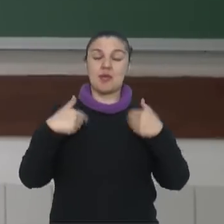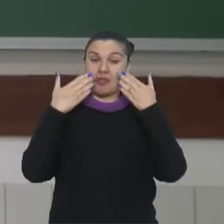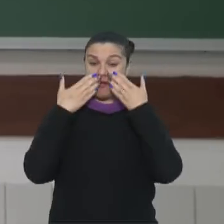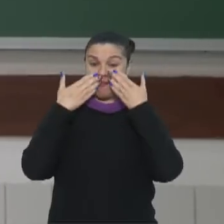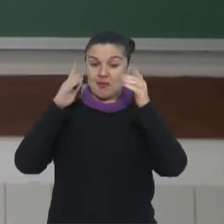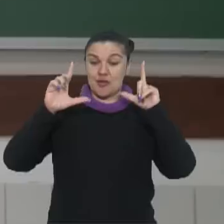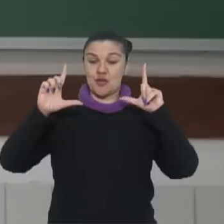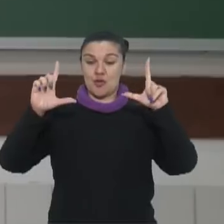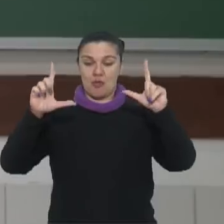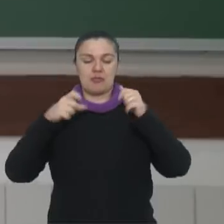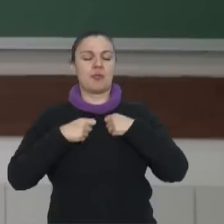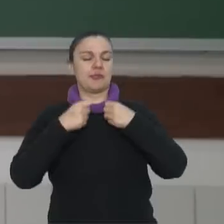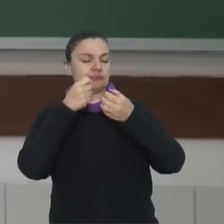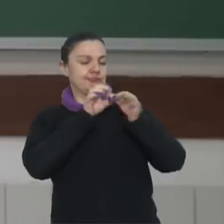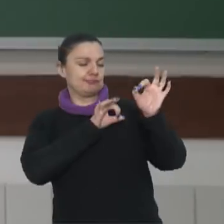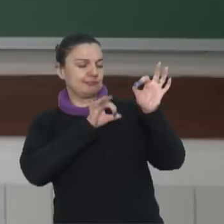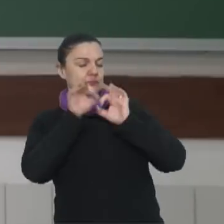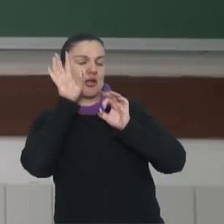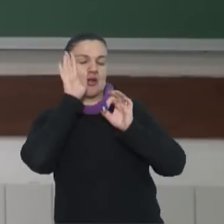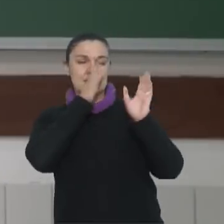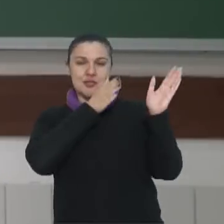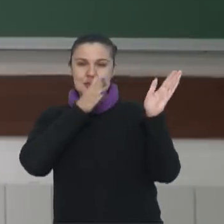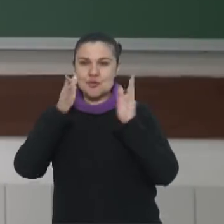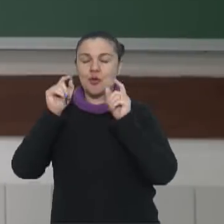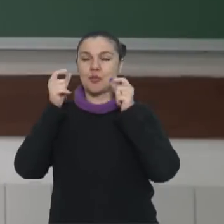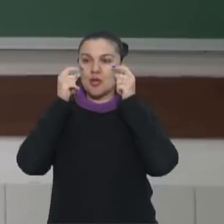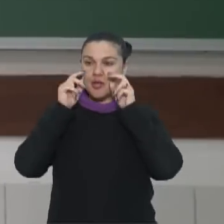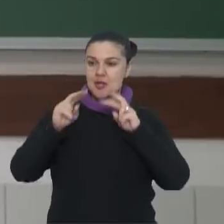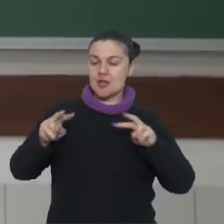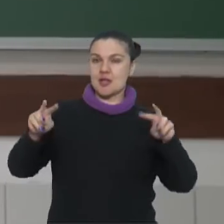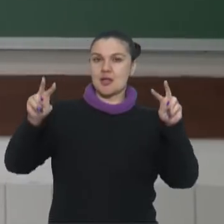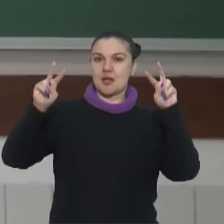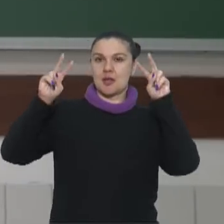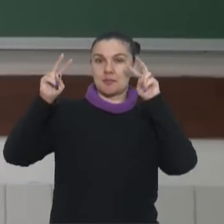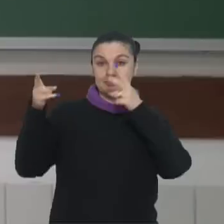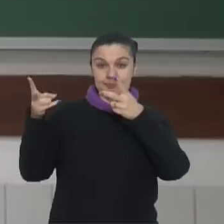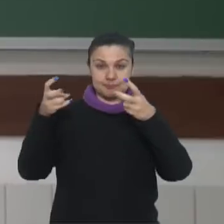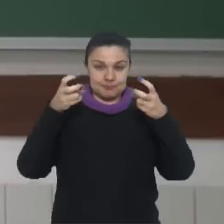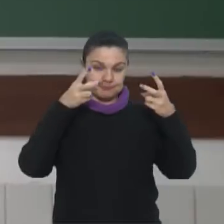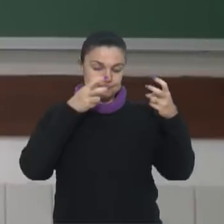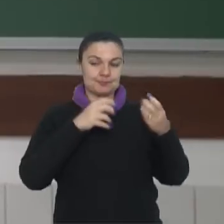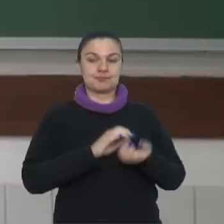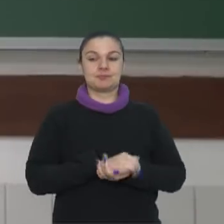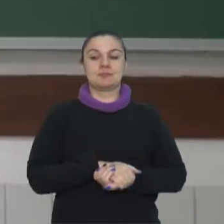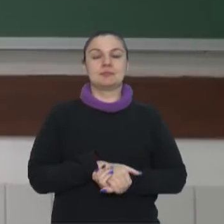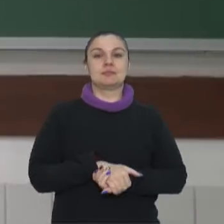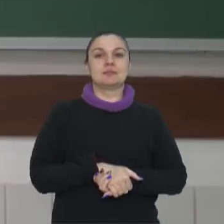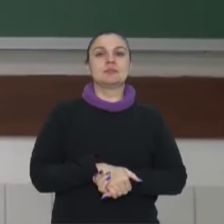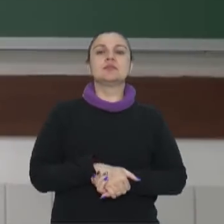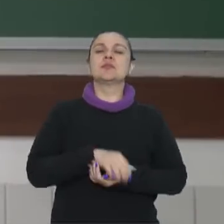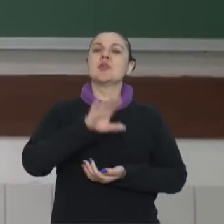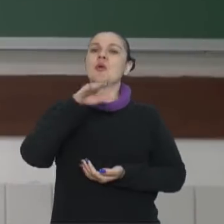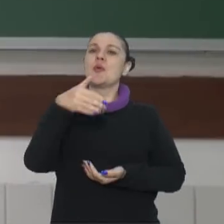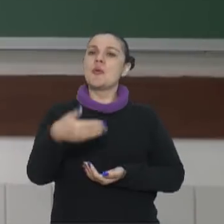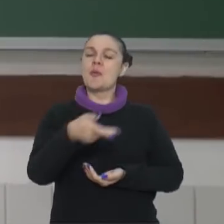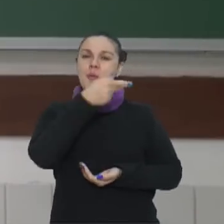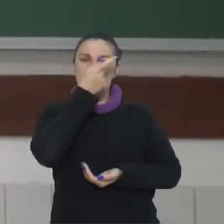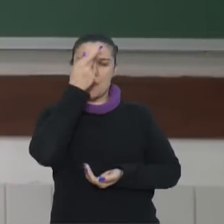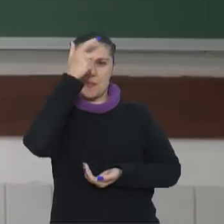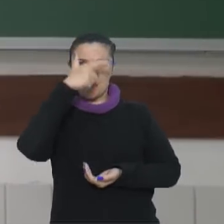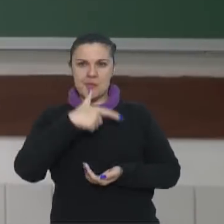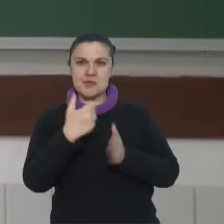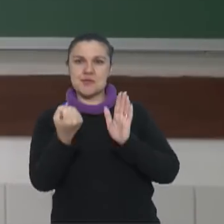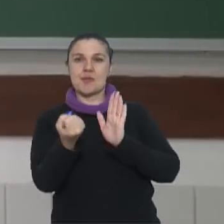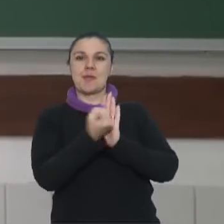um pode montar a sua própria história a partir do que vê e de suas percepções. Qual a pessoa do discurso que está